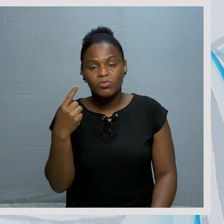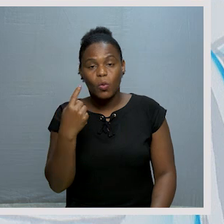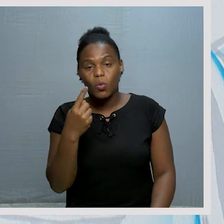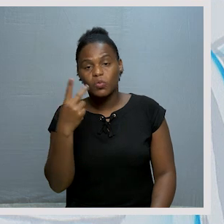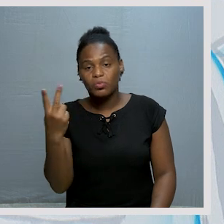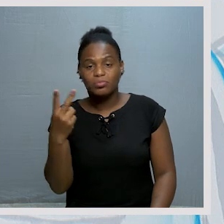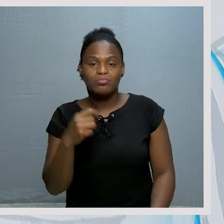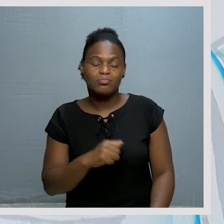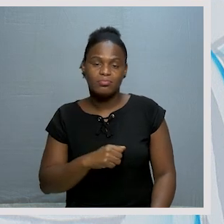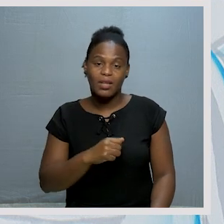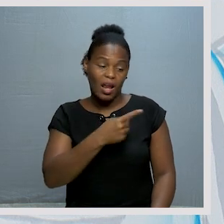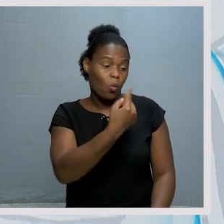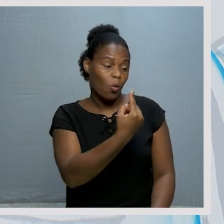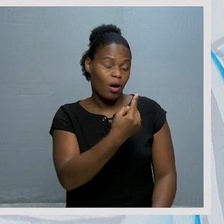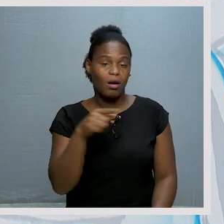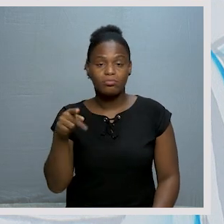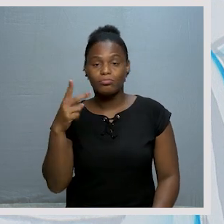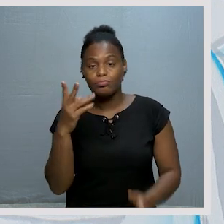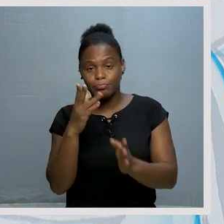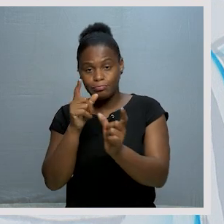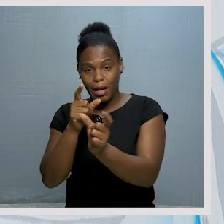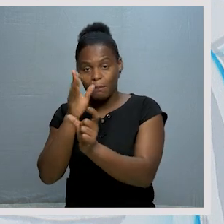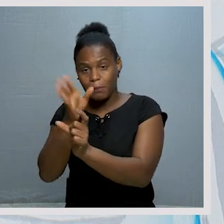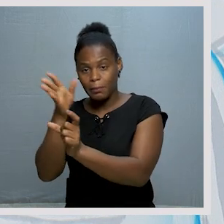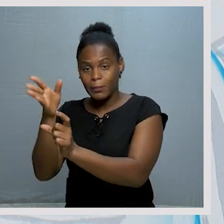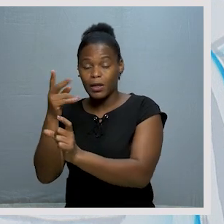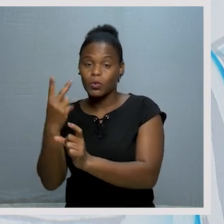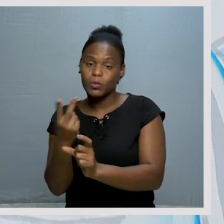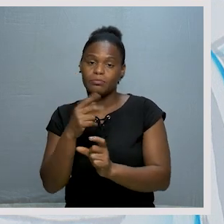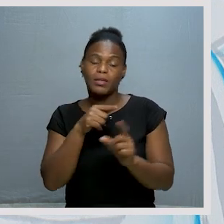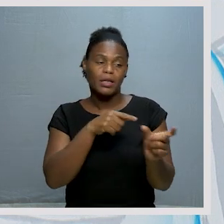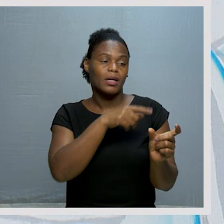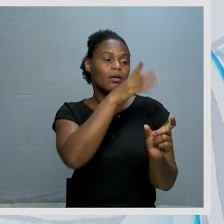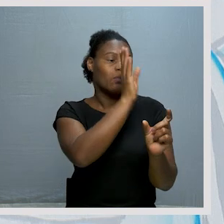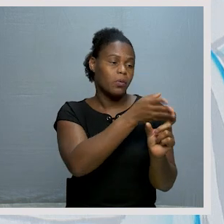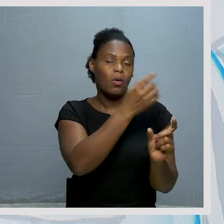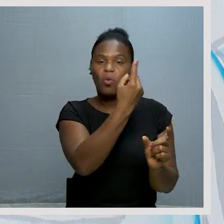sílaba, 2 sílabas. Boi